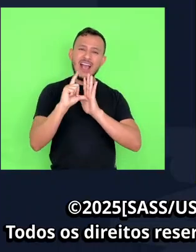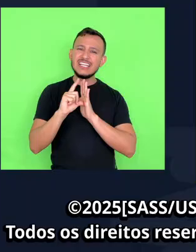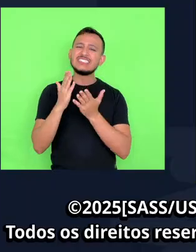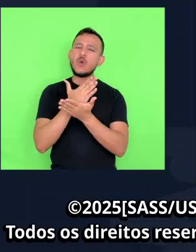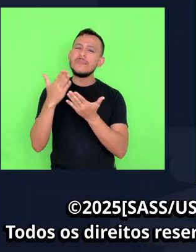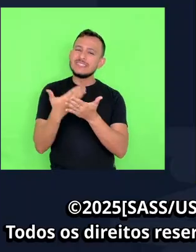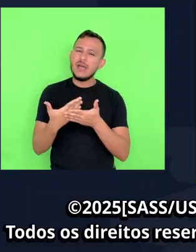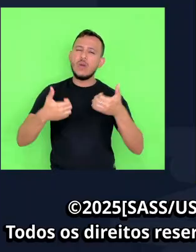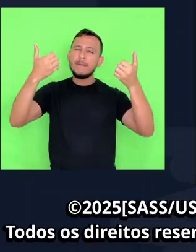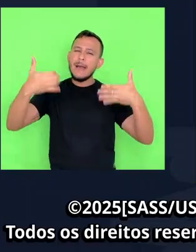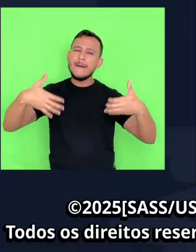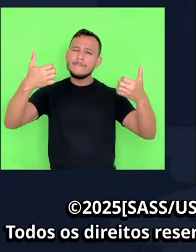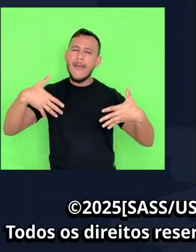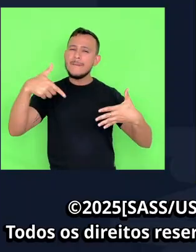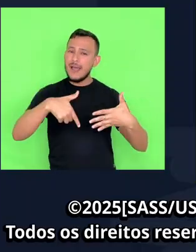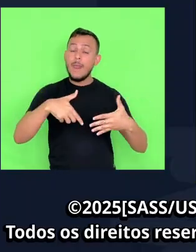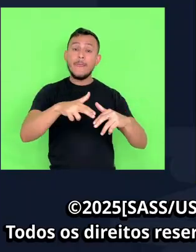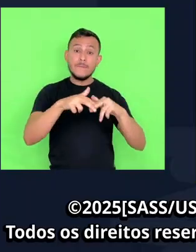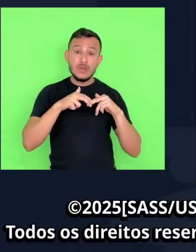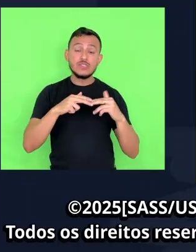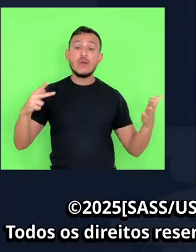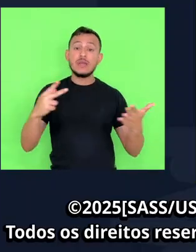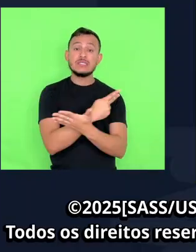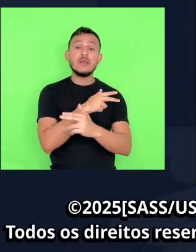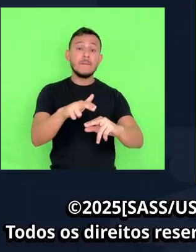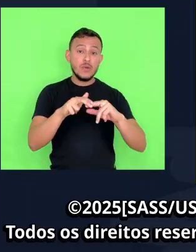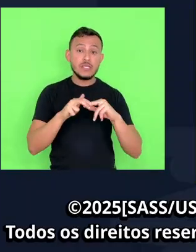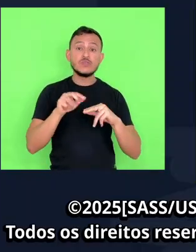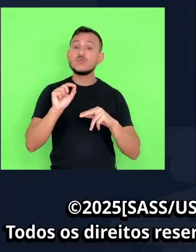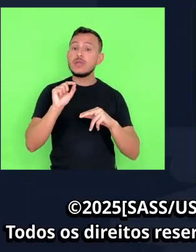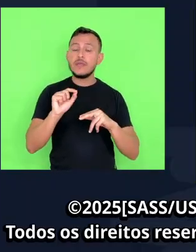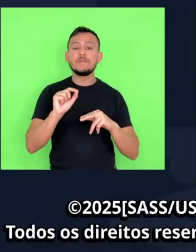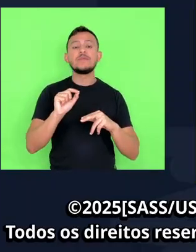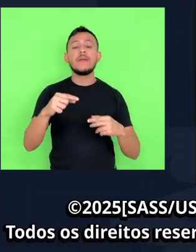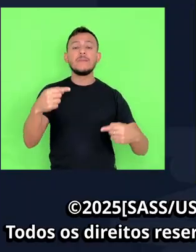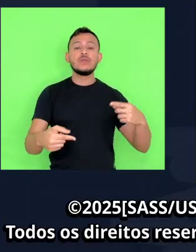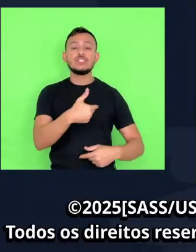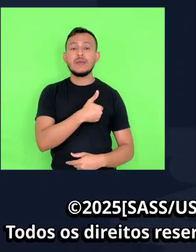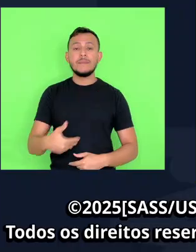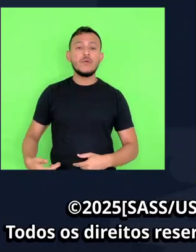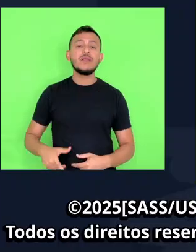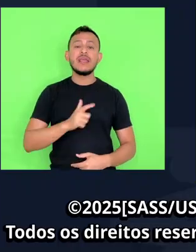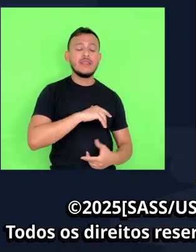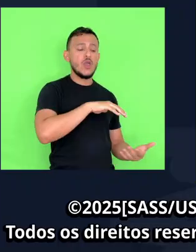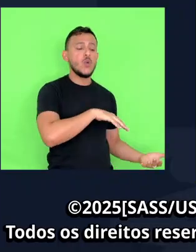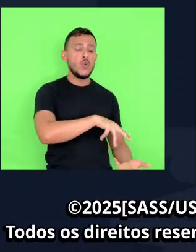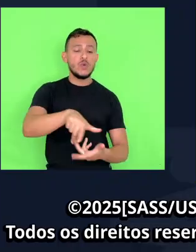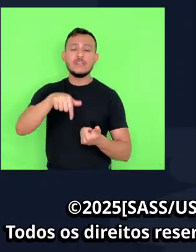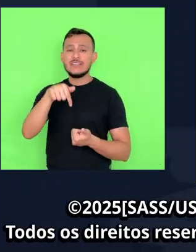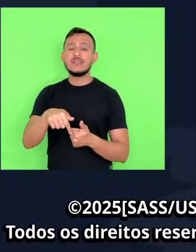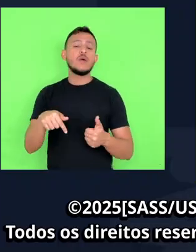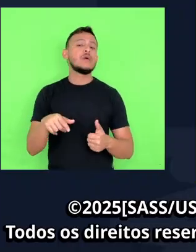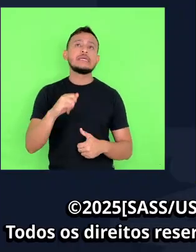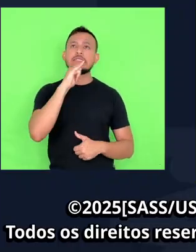dessa aula, né? E isso ocorreu por meio de consolidação de políticas públicas universais, como,